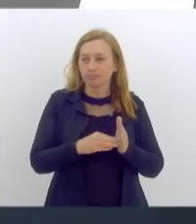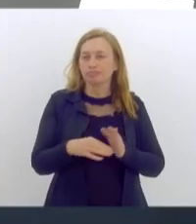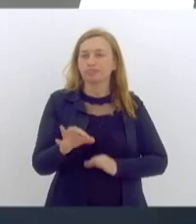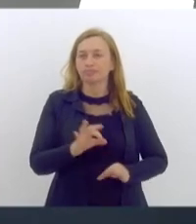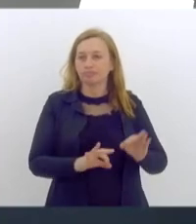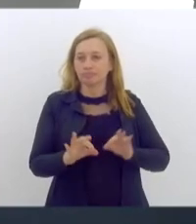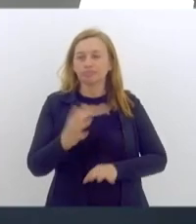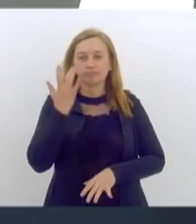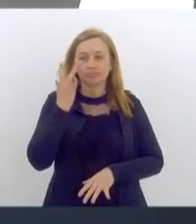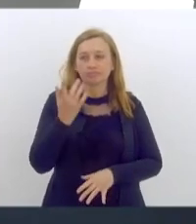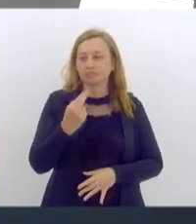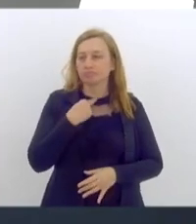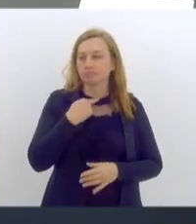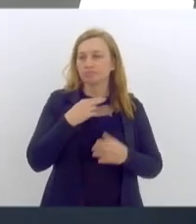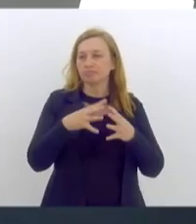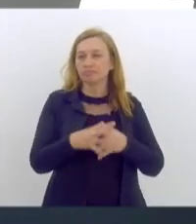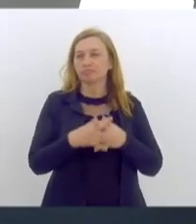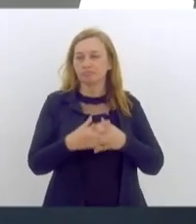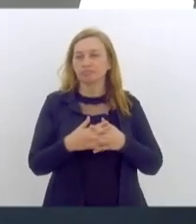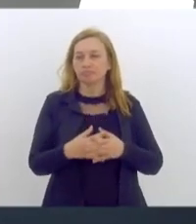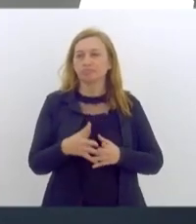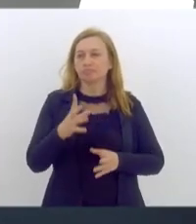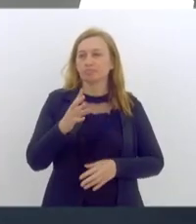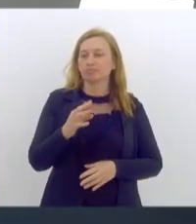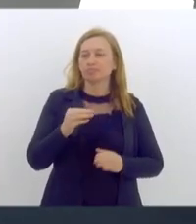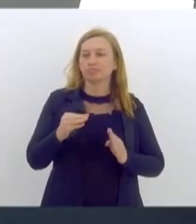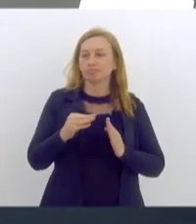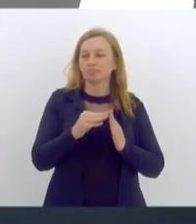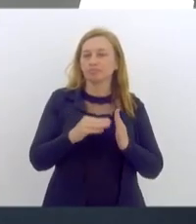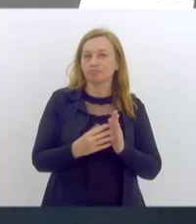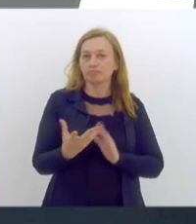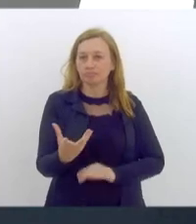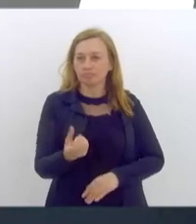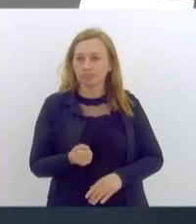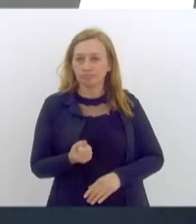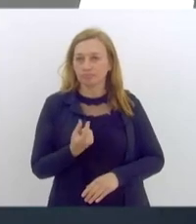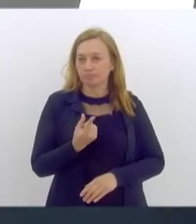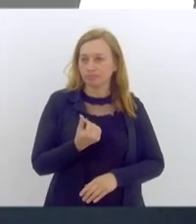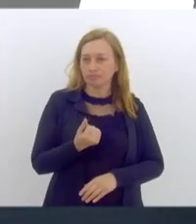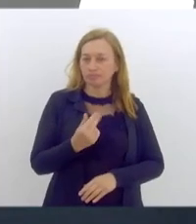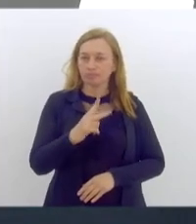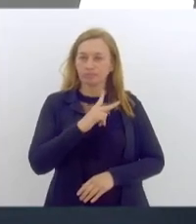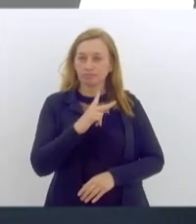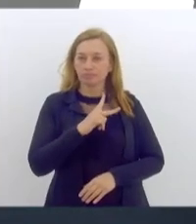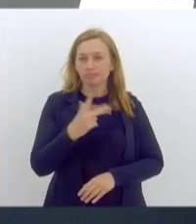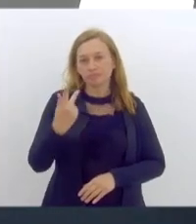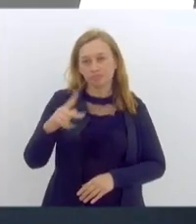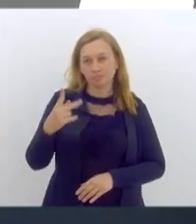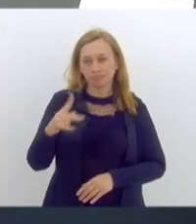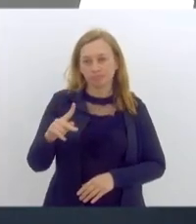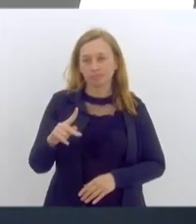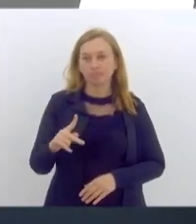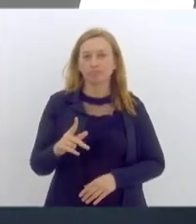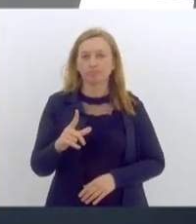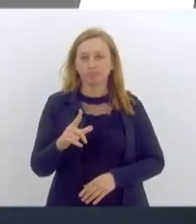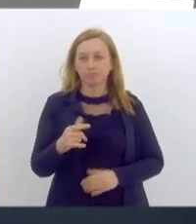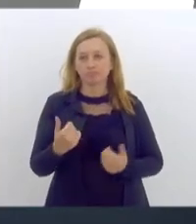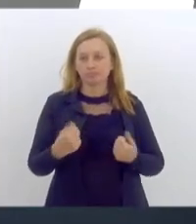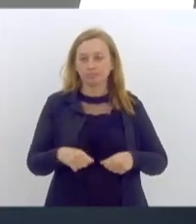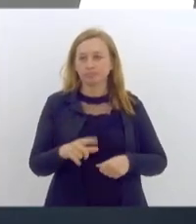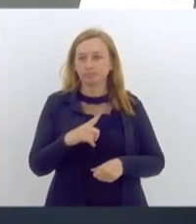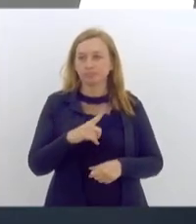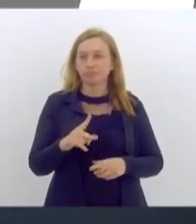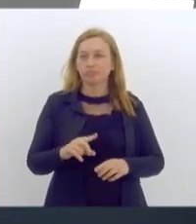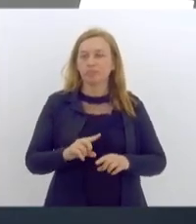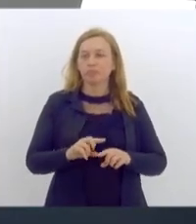e eu acho que a gente não pode confundir a meta daquele que recebe o crédito Qual é a meta individual ele precisa atingir Tá mas